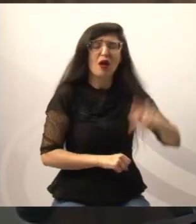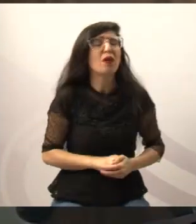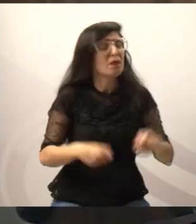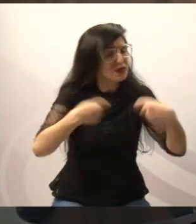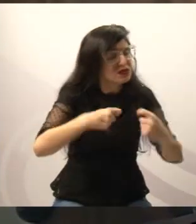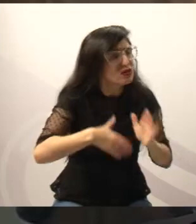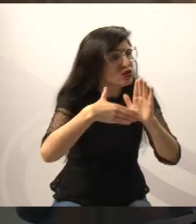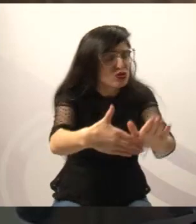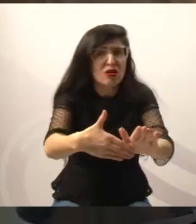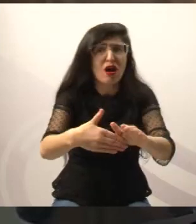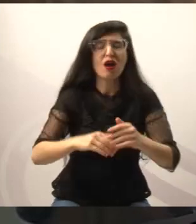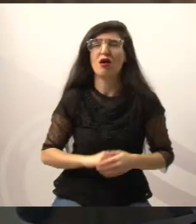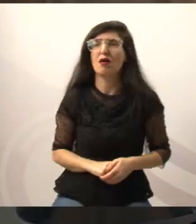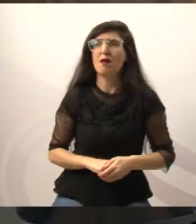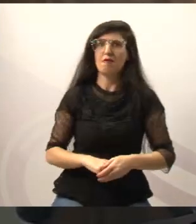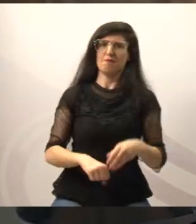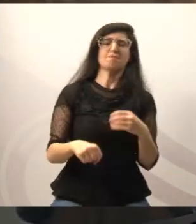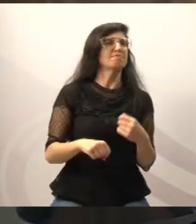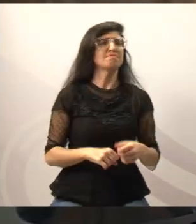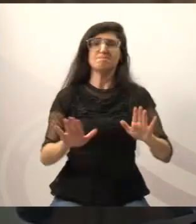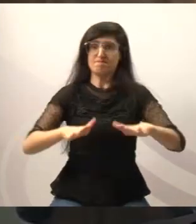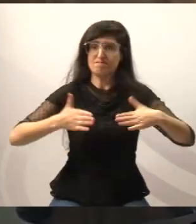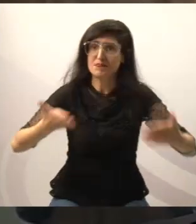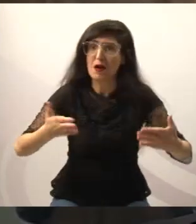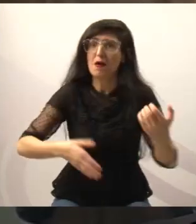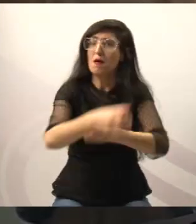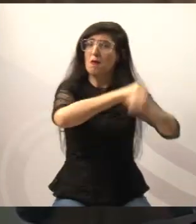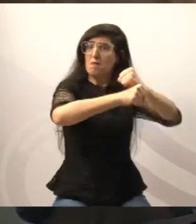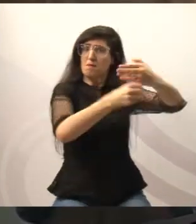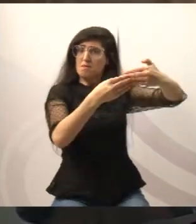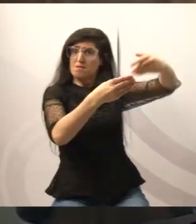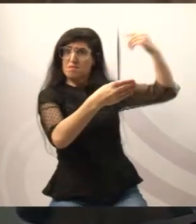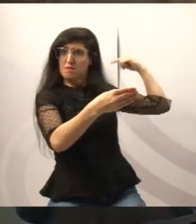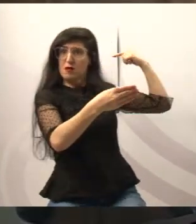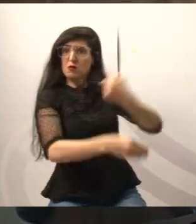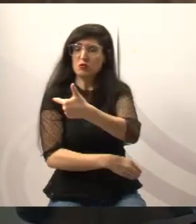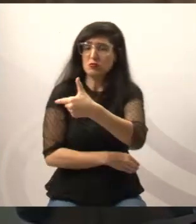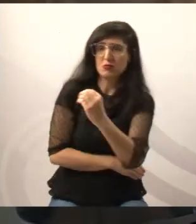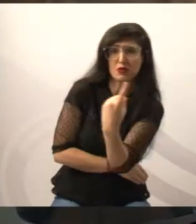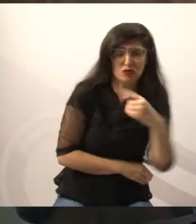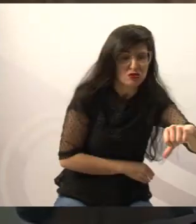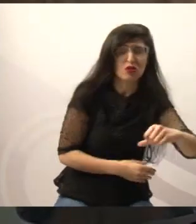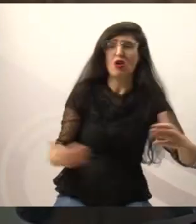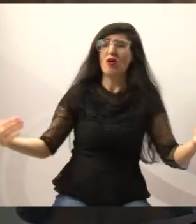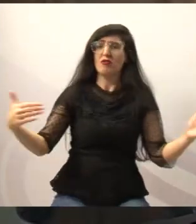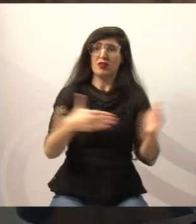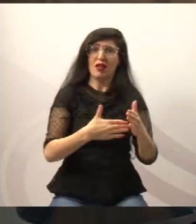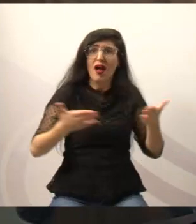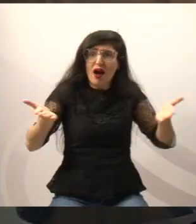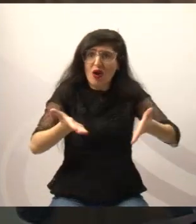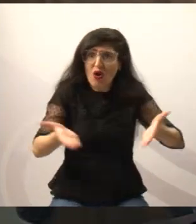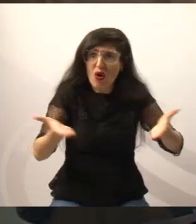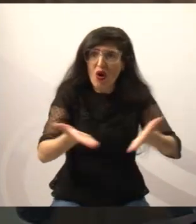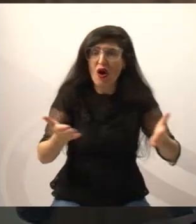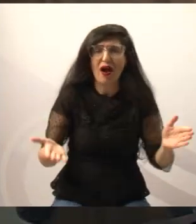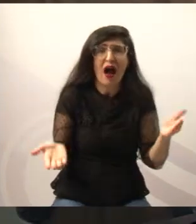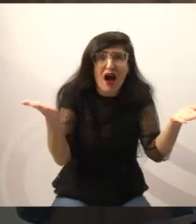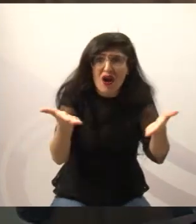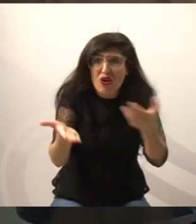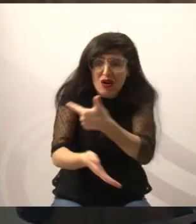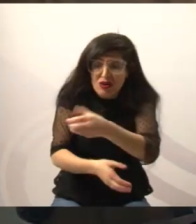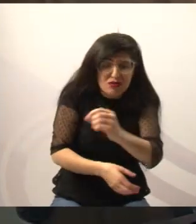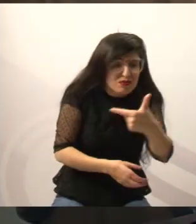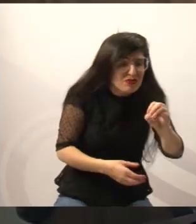esse projeto, o que andou de 2019 para cá. Do meio ambiente, nós vimos que não tomaram a iniciativa que a